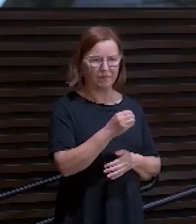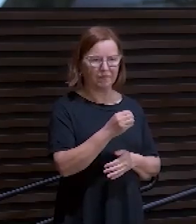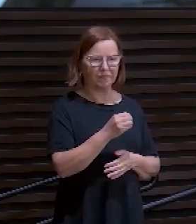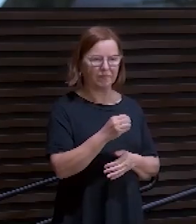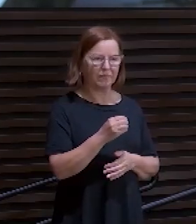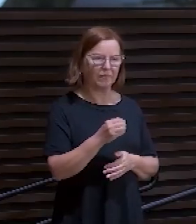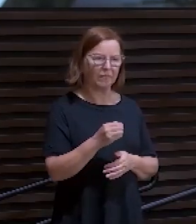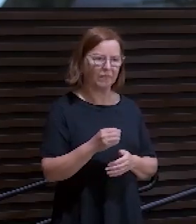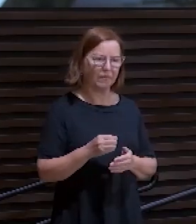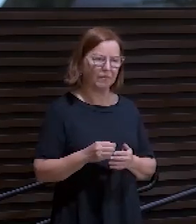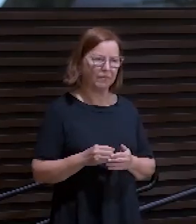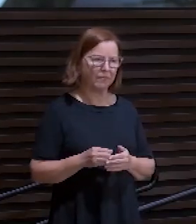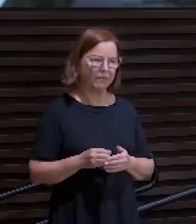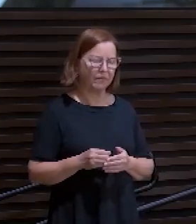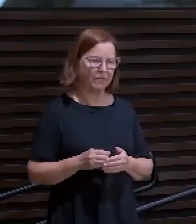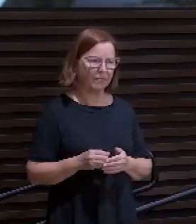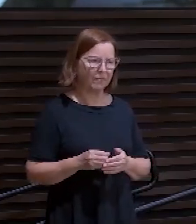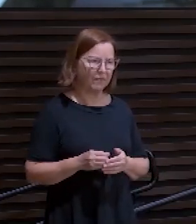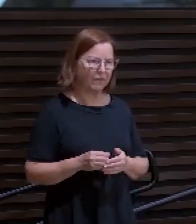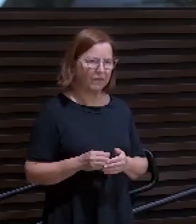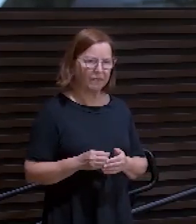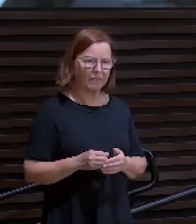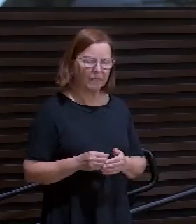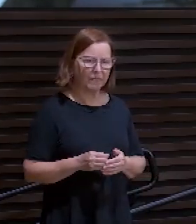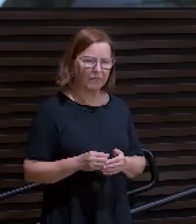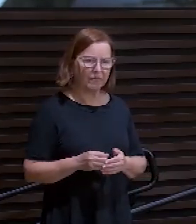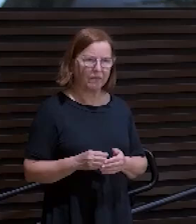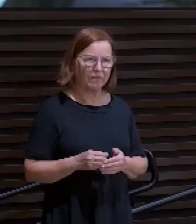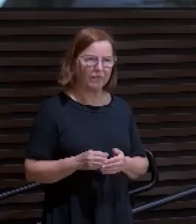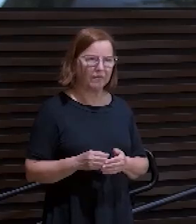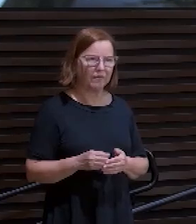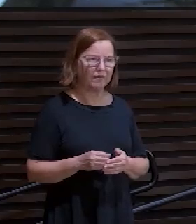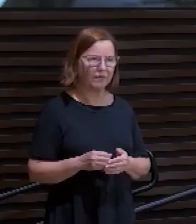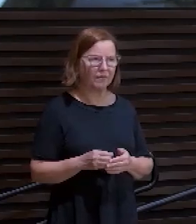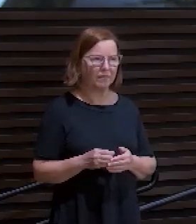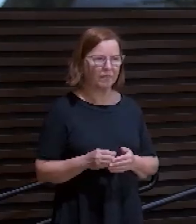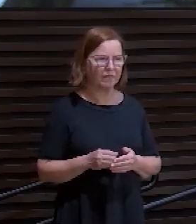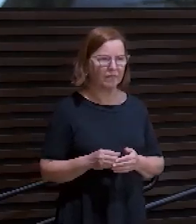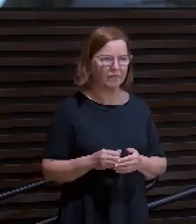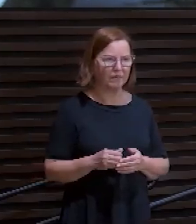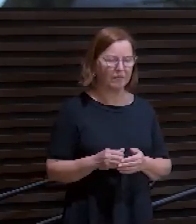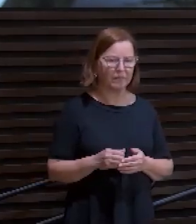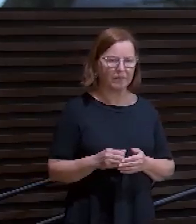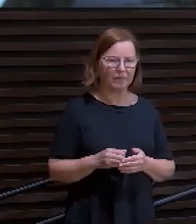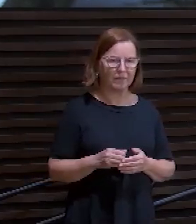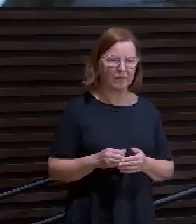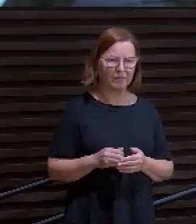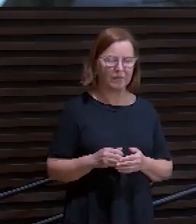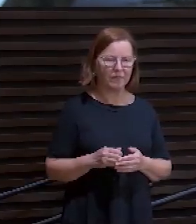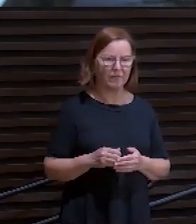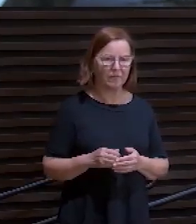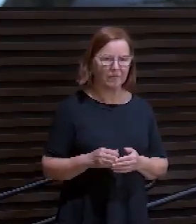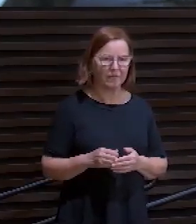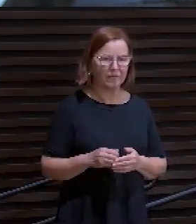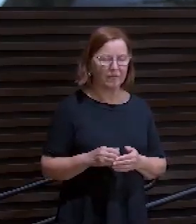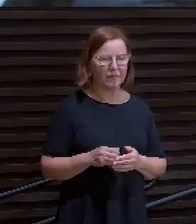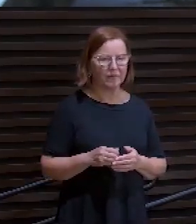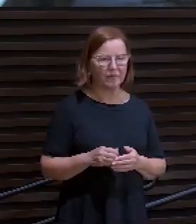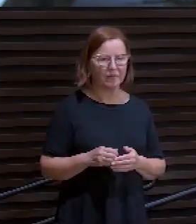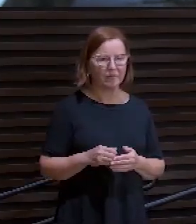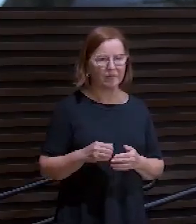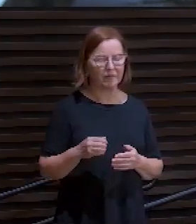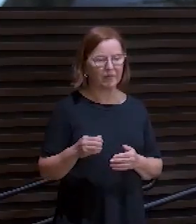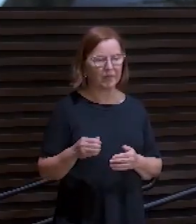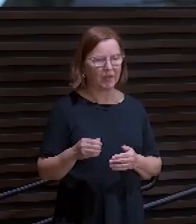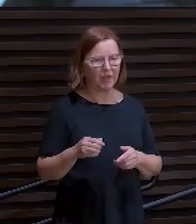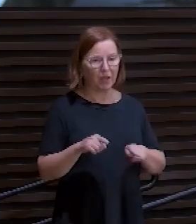núcleo familiar entre marido e mulher. E naturalmente eles vão buscar ter filhos, mas ter filhos não é aquilo que sustenta